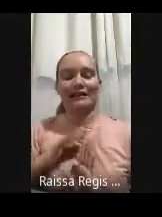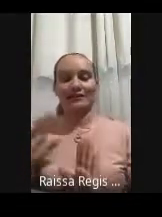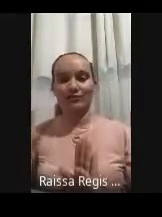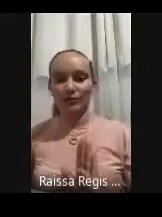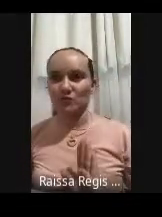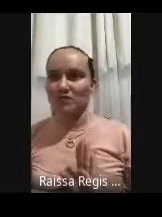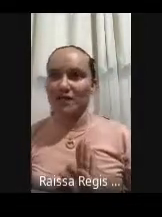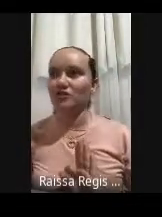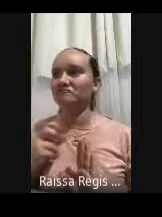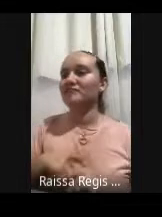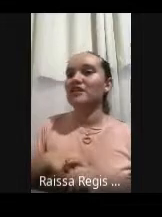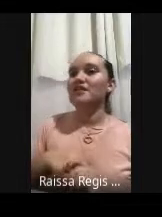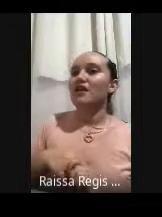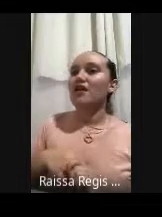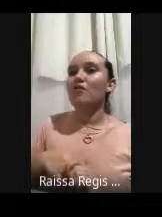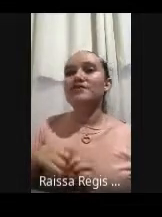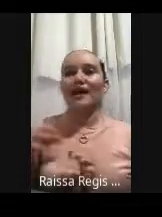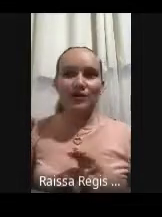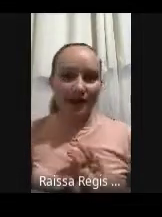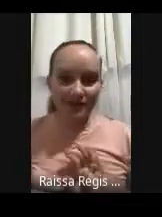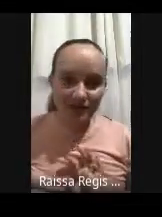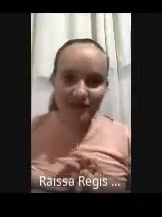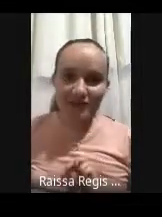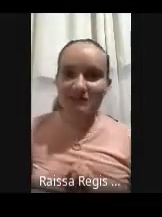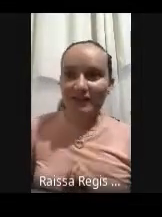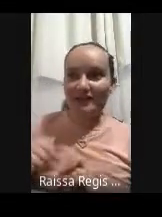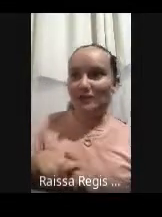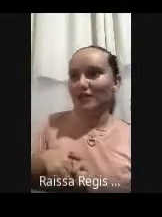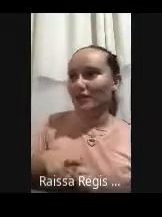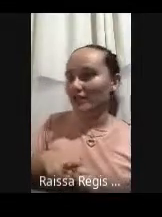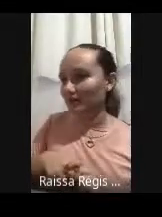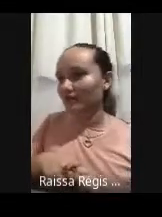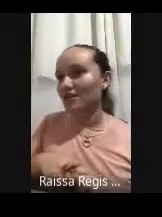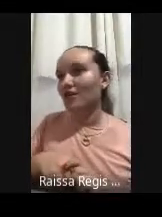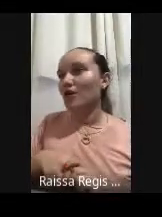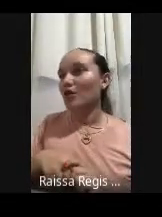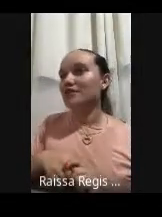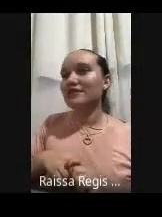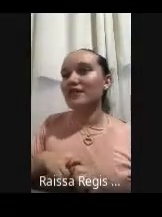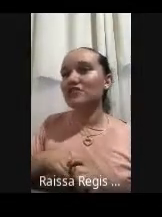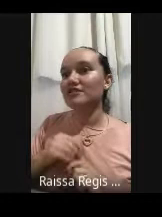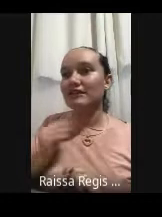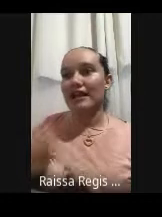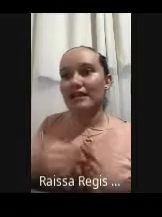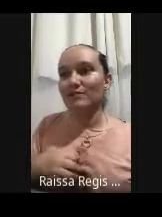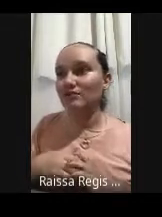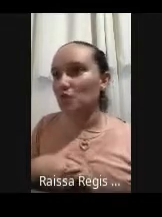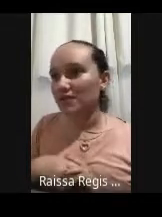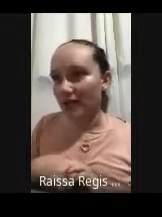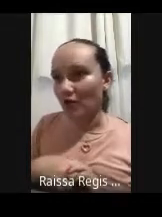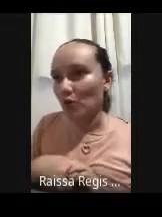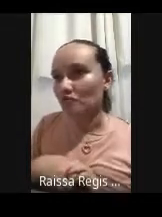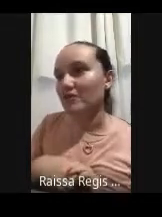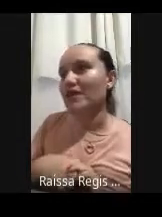dela no próximo slide, o Sign Writing, que a gente também vai falar sobre ele, o sistema de escrita da Libras, o